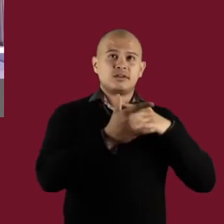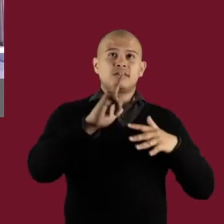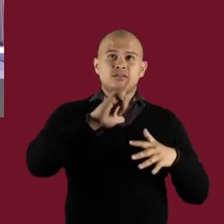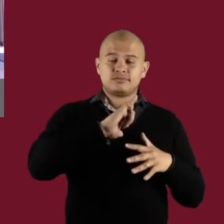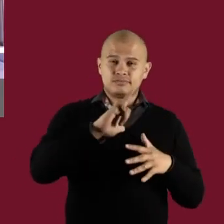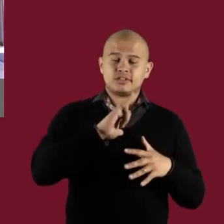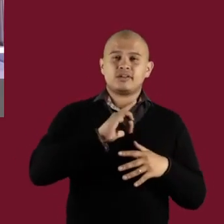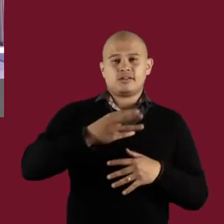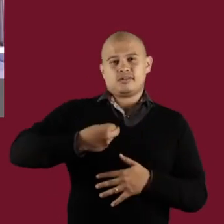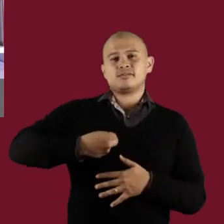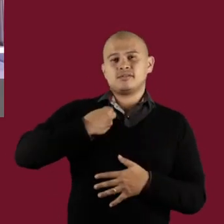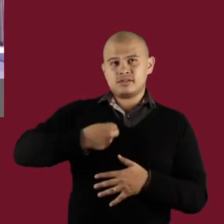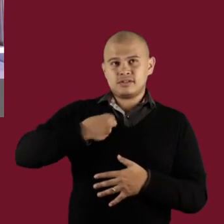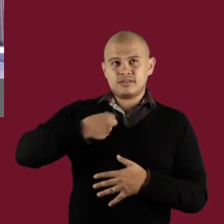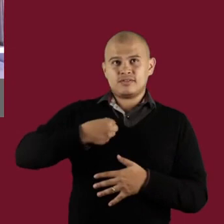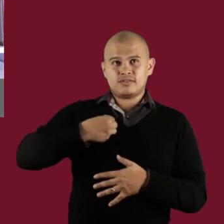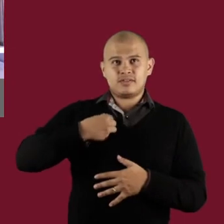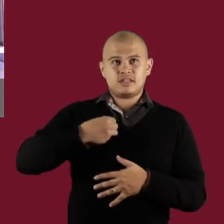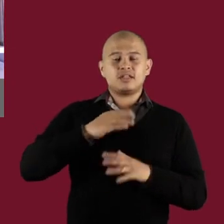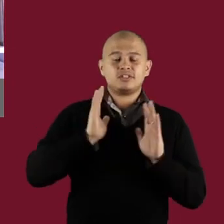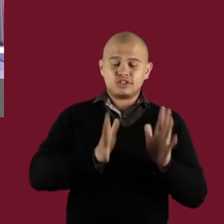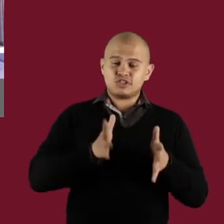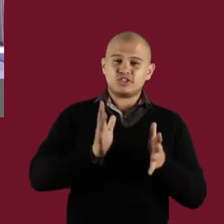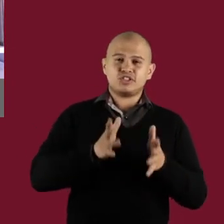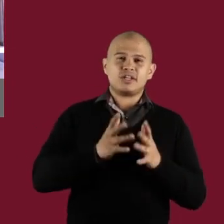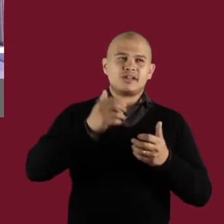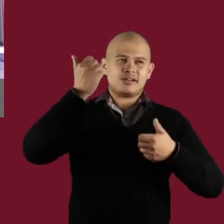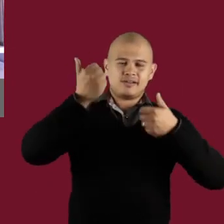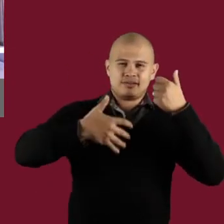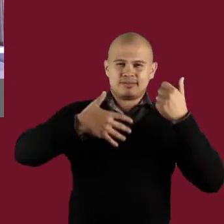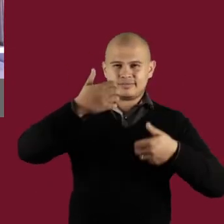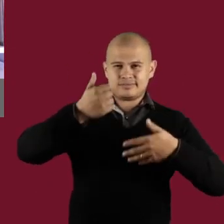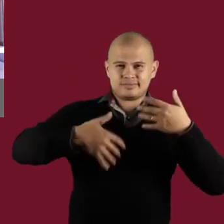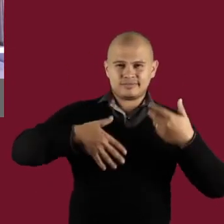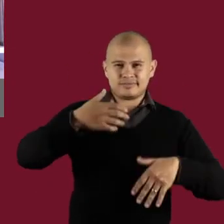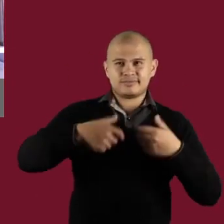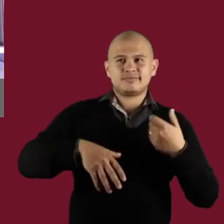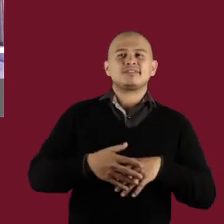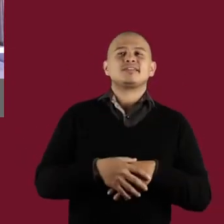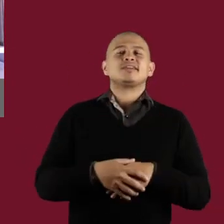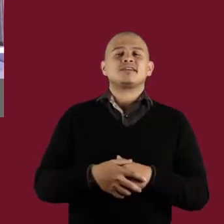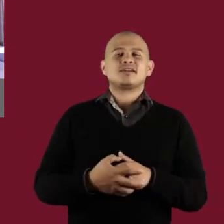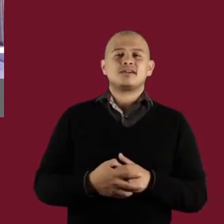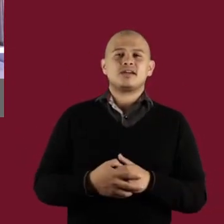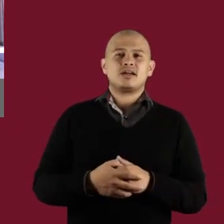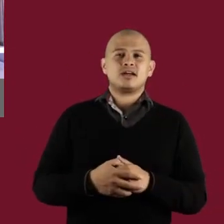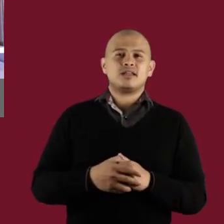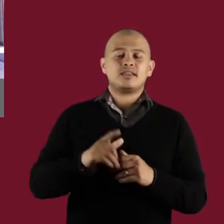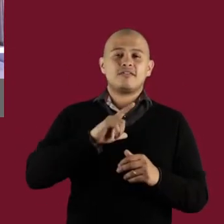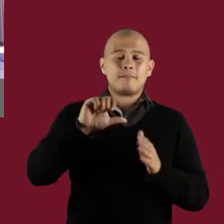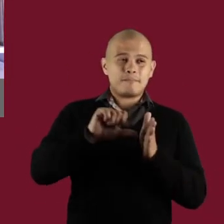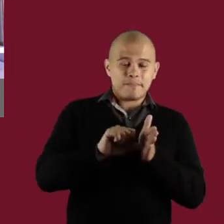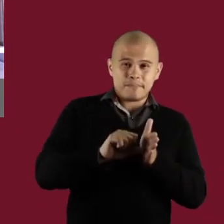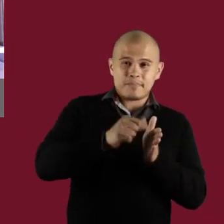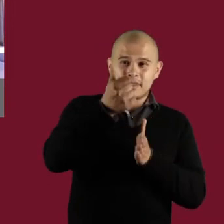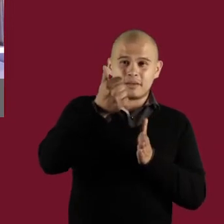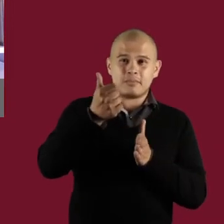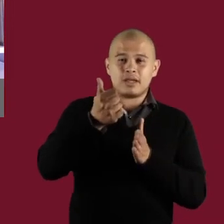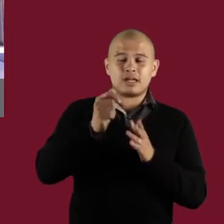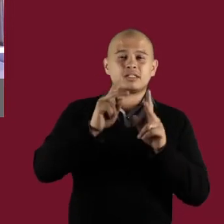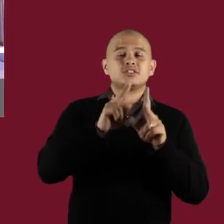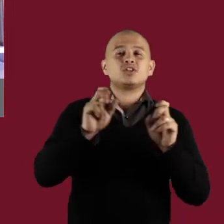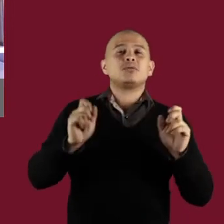Nós, como aqui falamos, portanto, tivemos a primeira conta do Serviço de Informação em Português das Nações